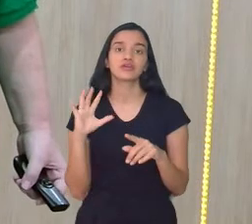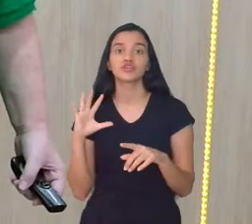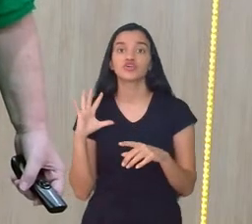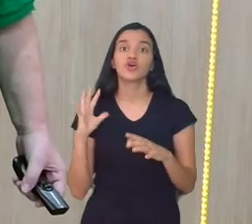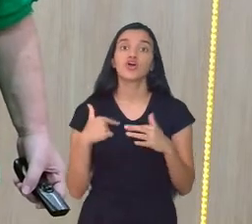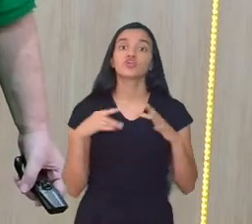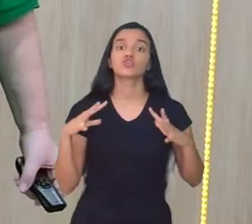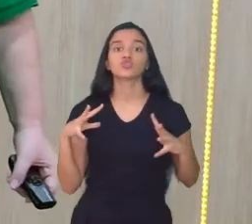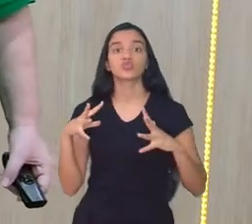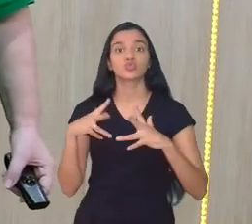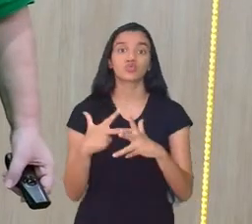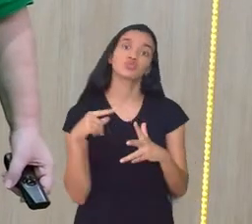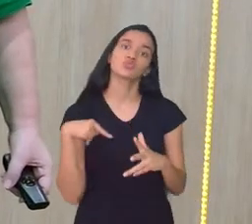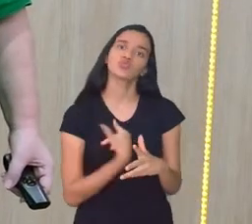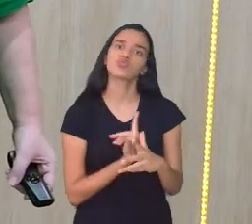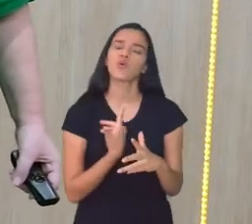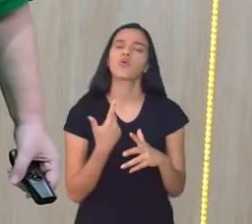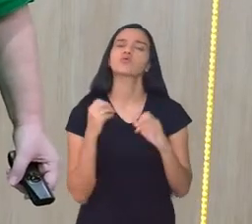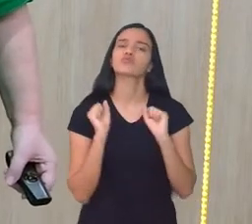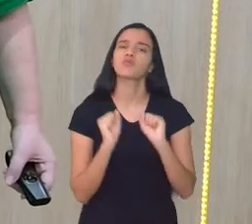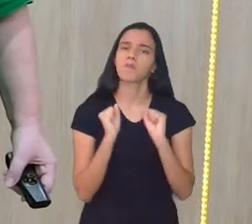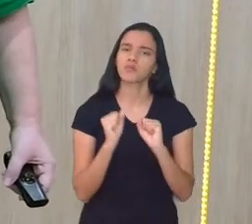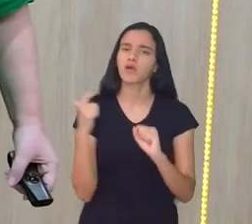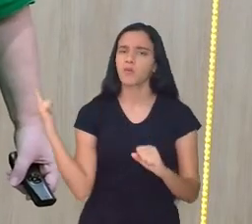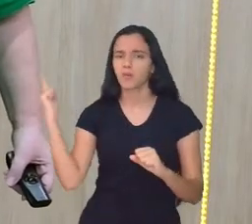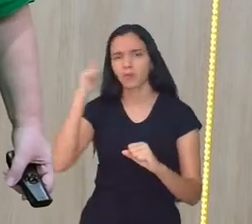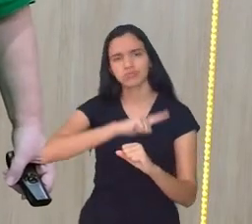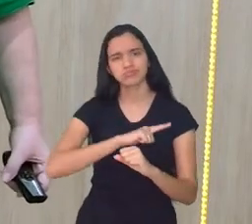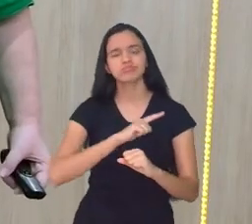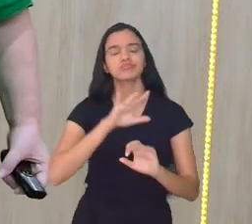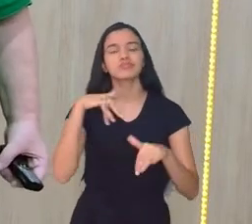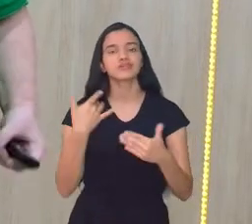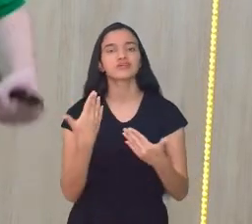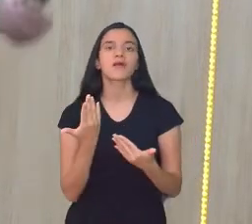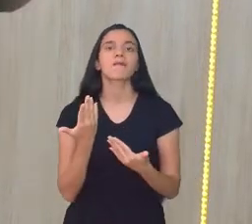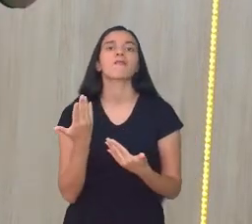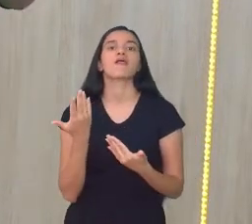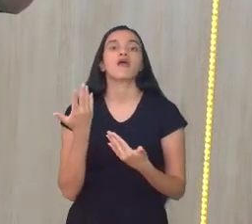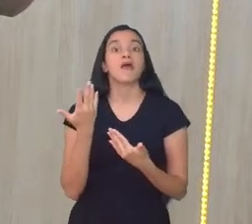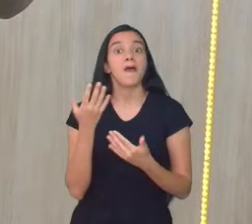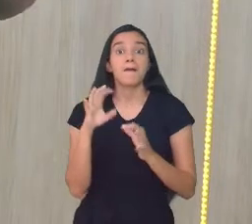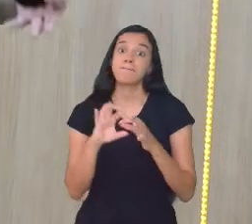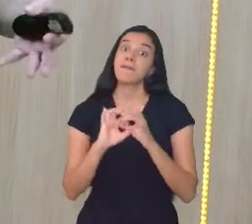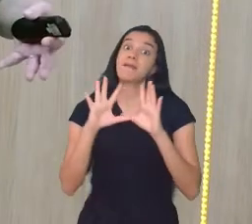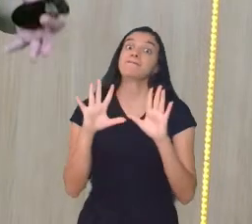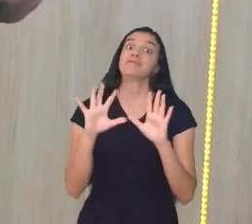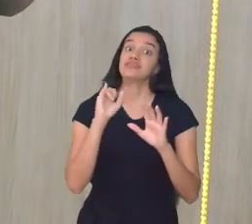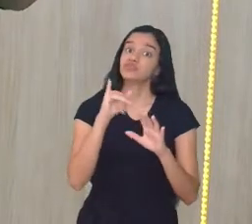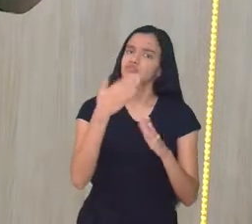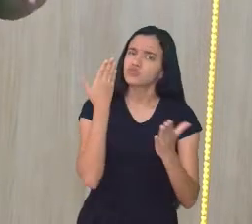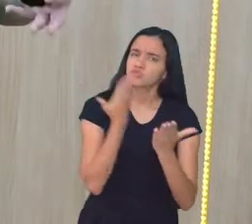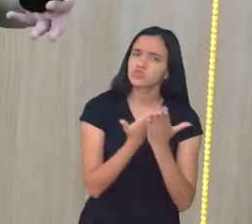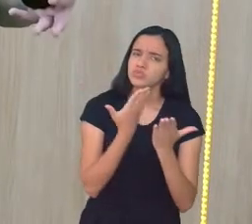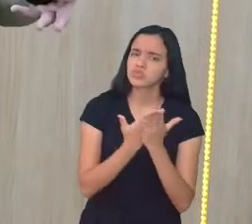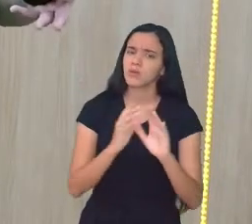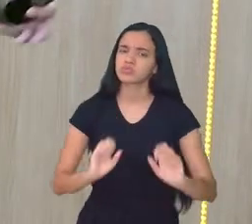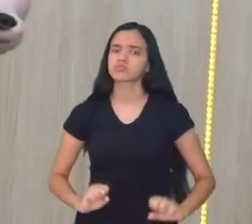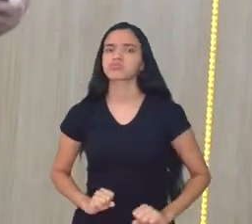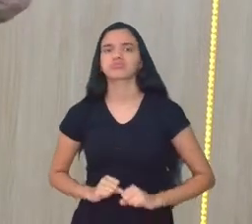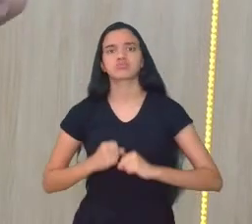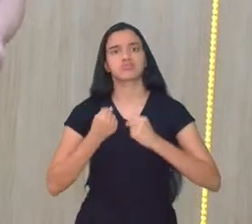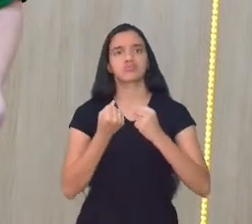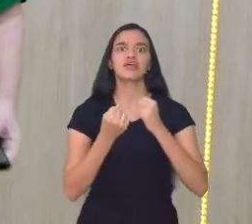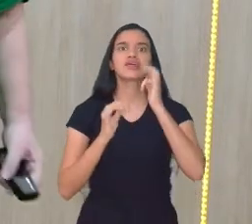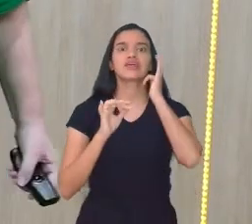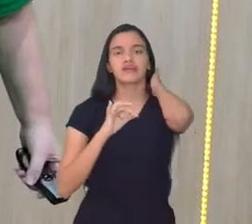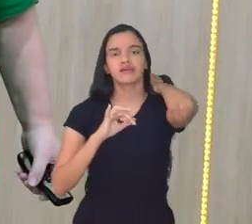podemos chegar lá. Então, esses mecanismos seus permitem, se você se debruçar, se você se esforçar,